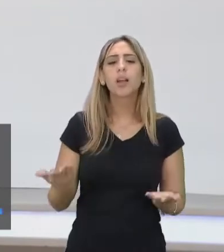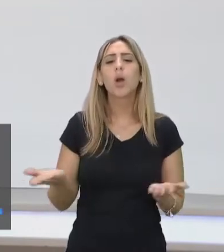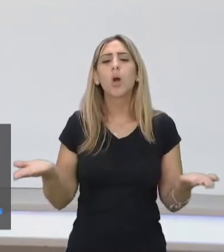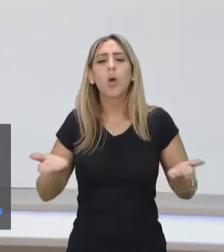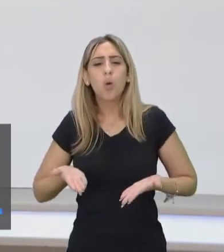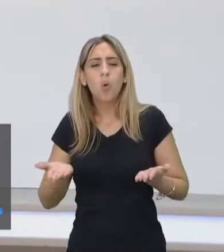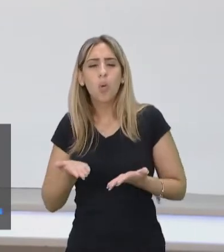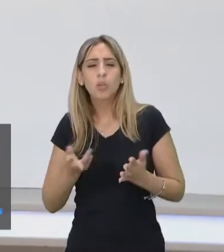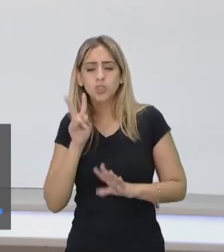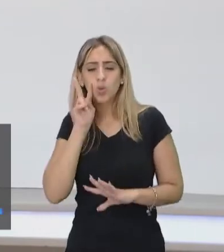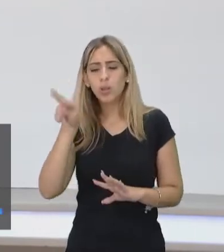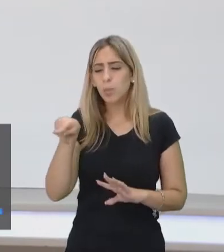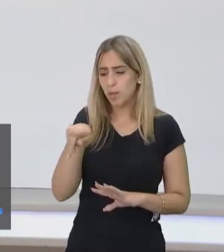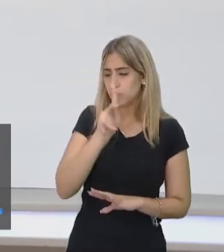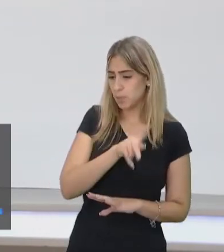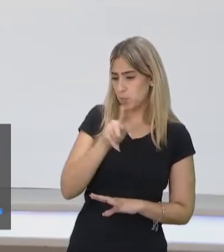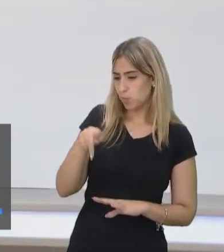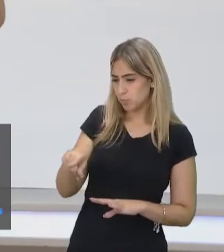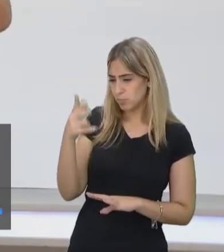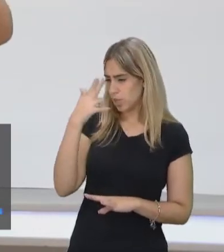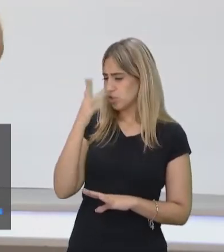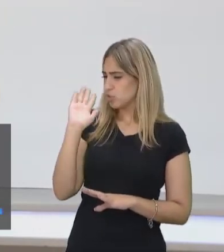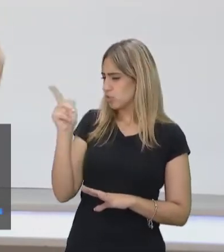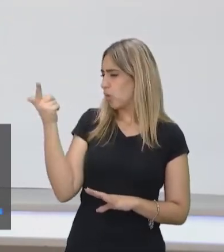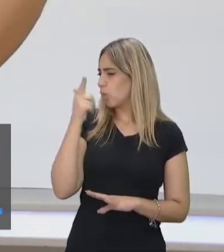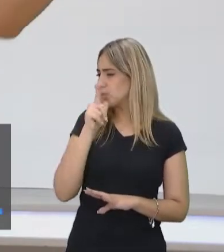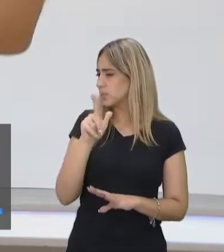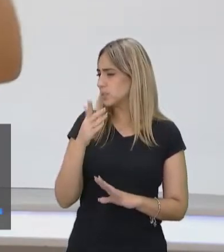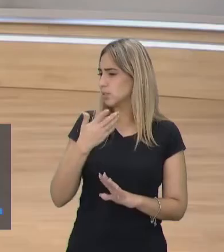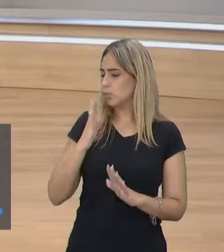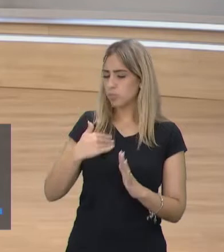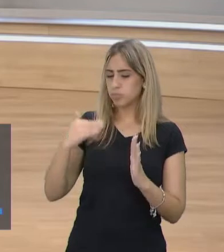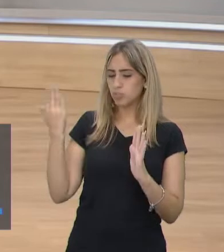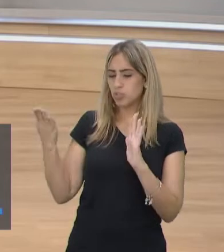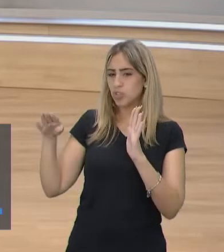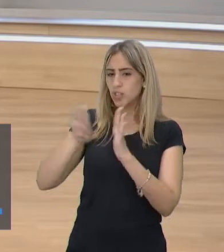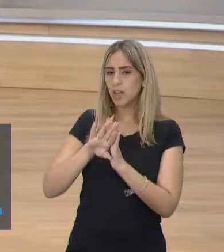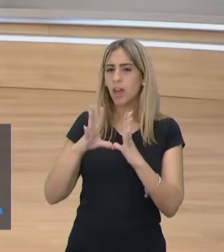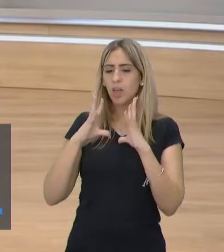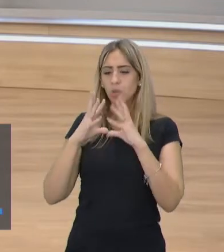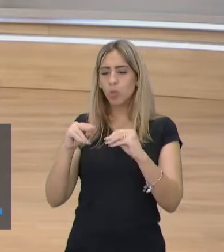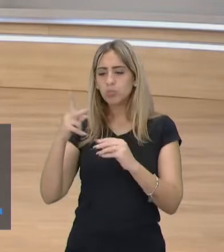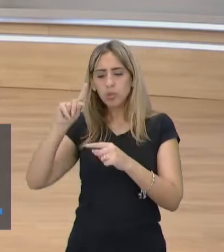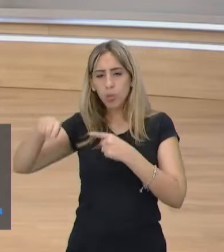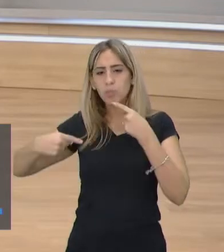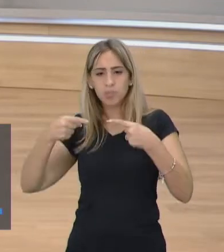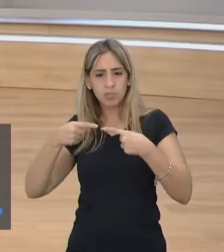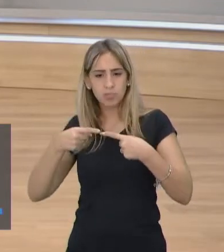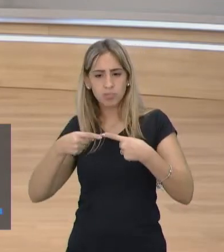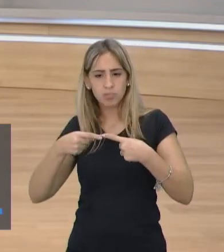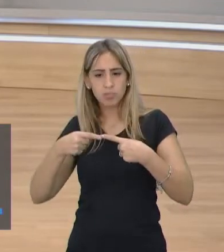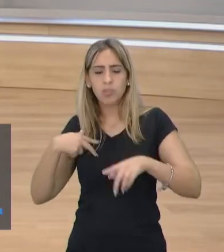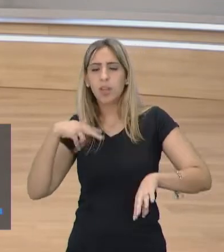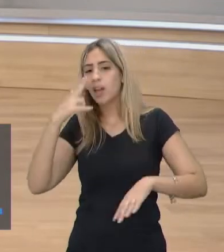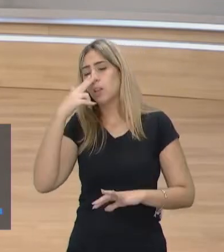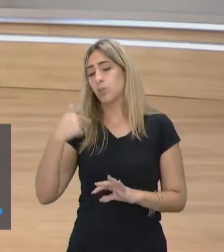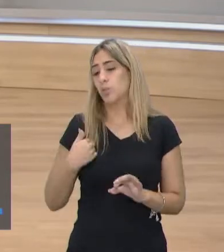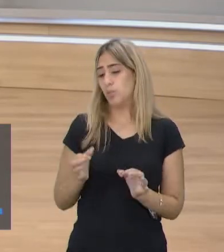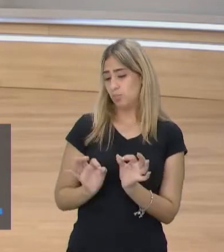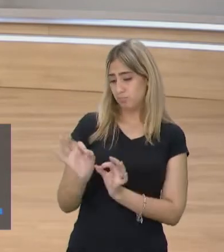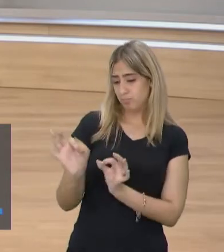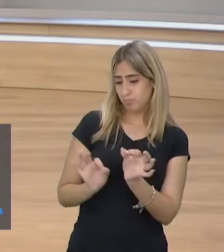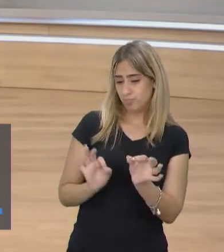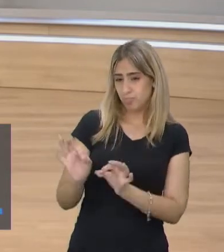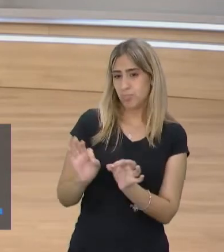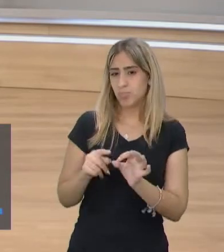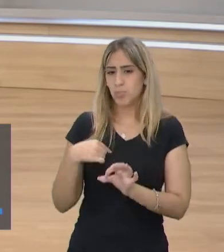Hoje, olhando para você, você acha que você já atingiu seus objetivos no seu projeto de vida? Gente, eu acho que quando eu escrevi esse projeto de